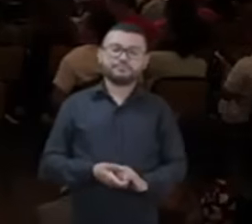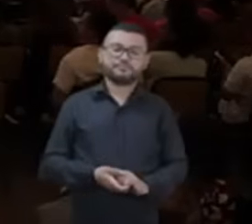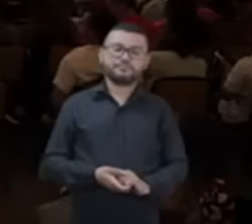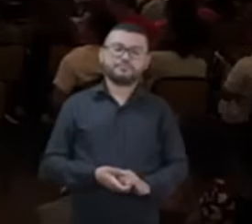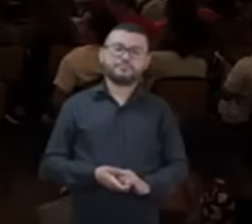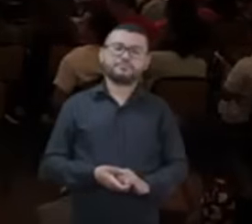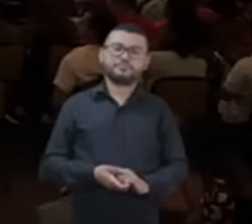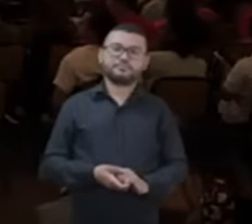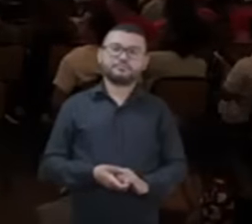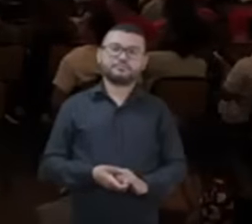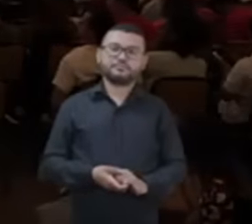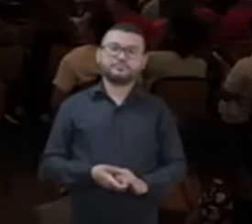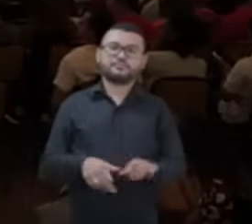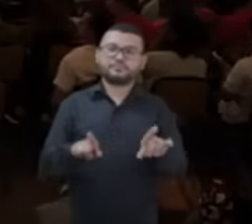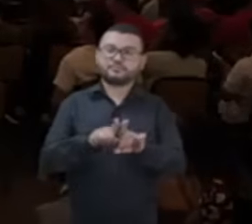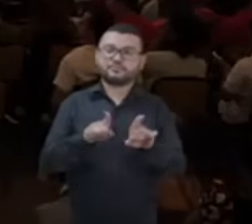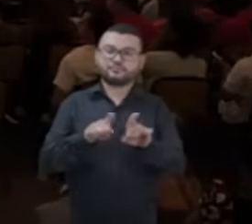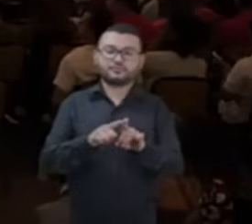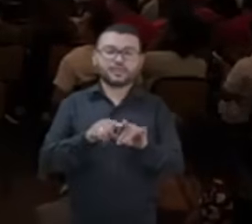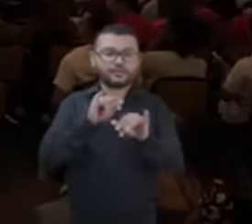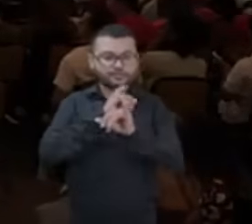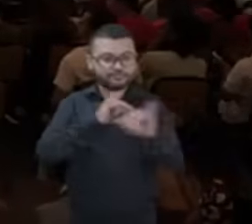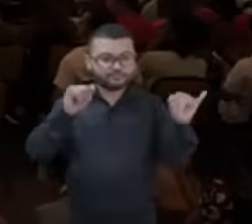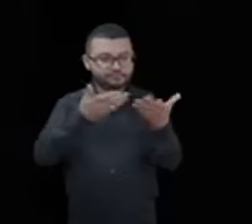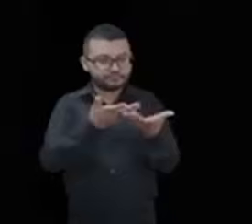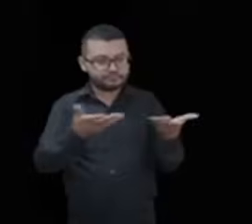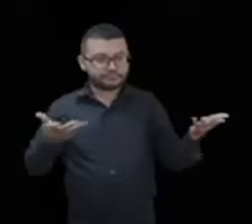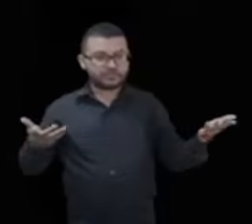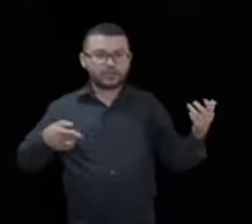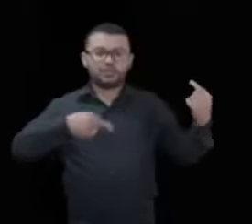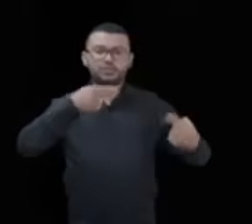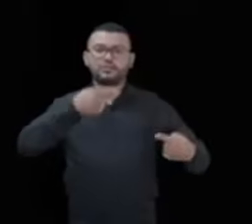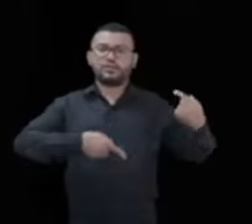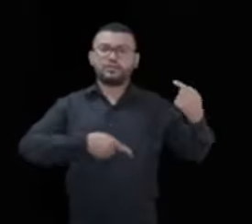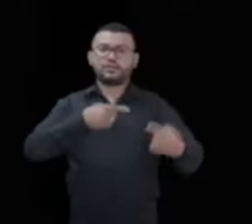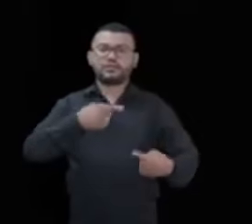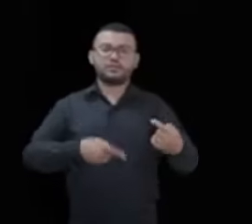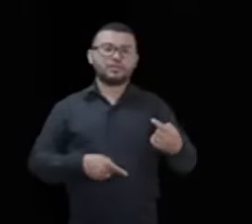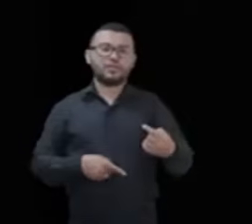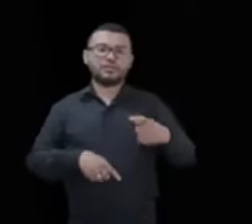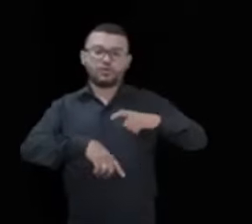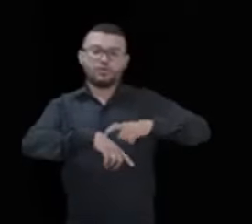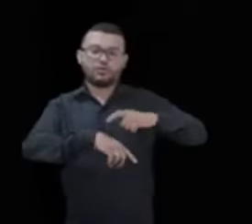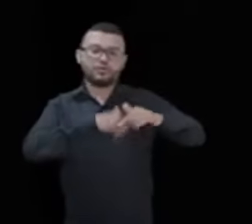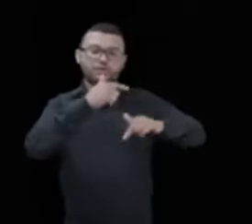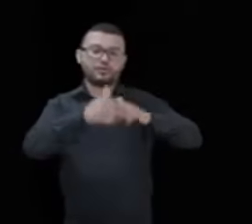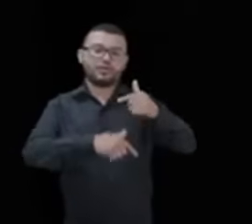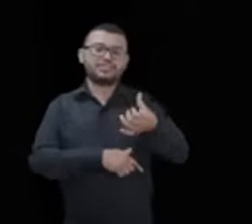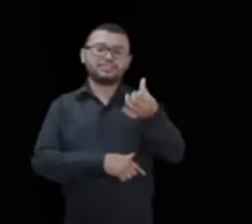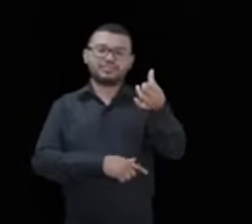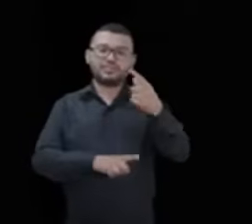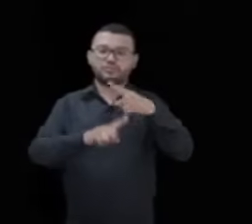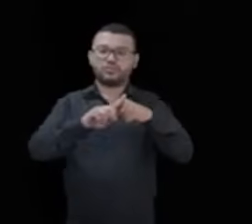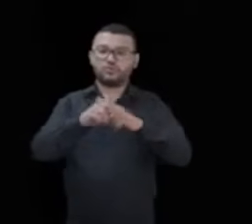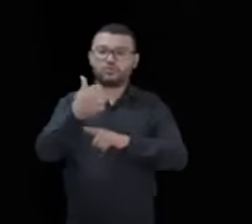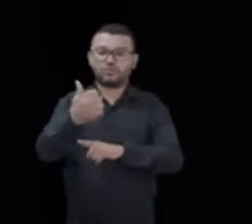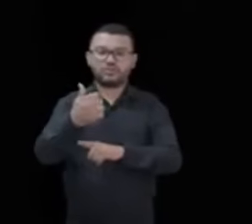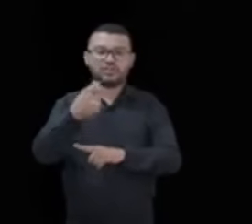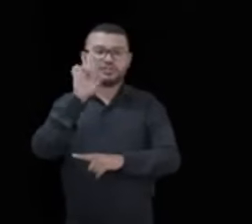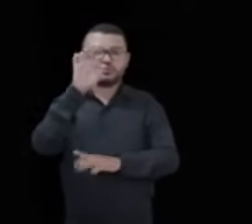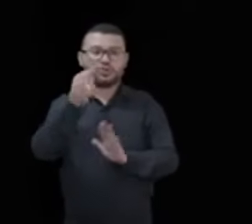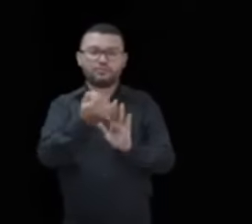E quero dizer aqui, companheiras e companheiros, o debate 6x1 não é só uma bandeira. O